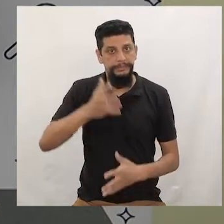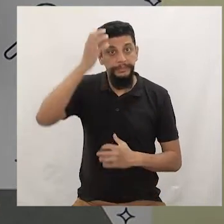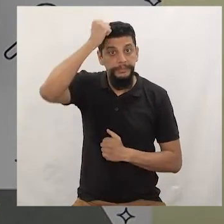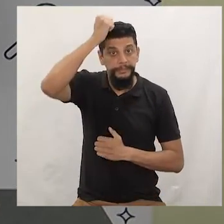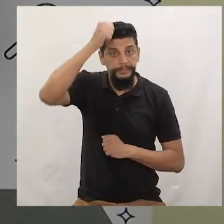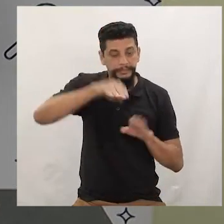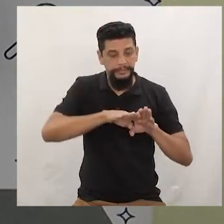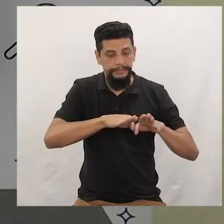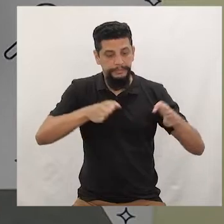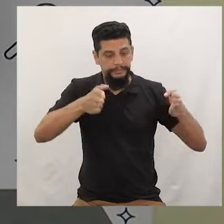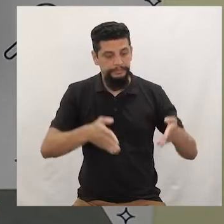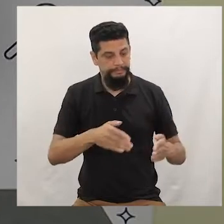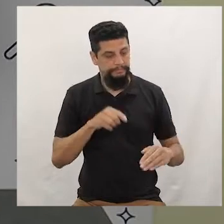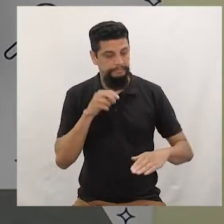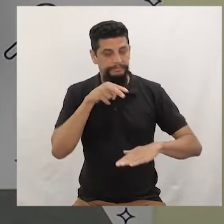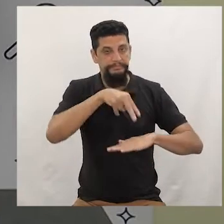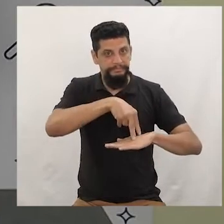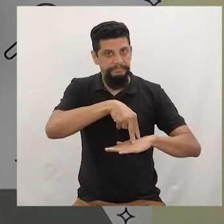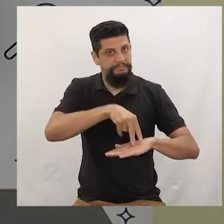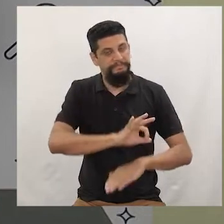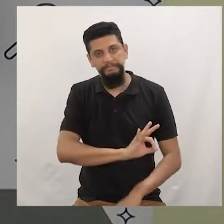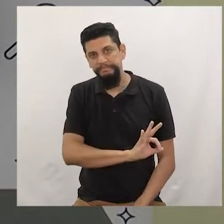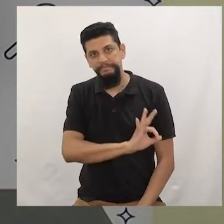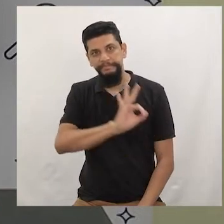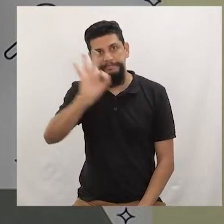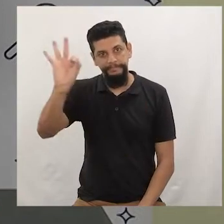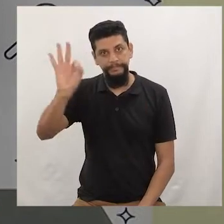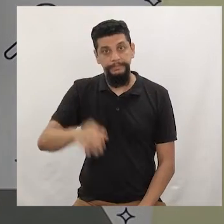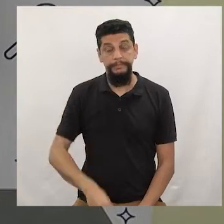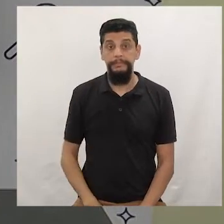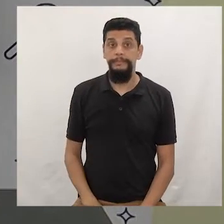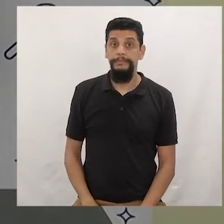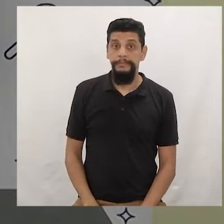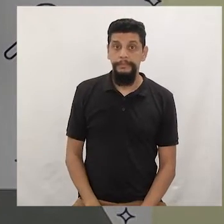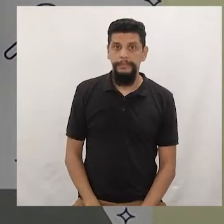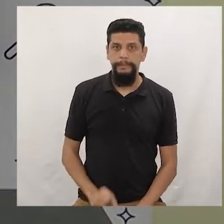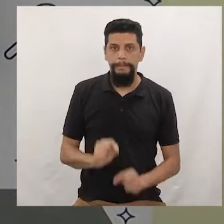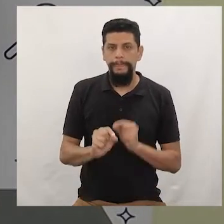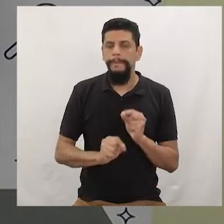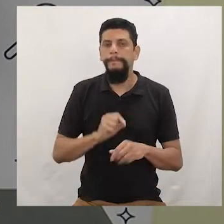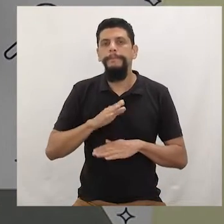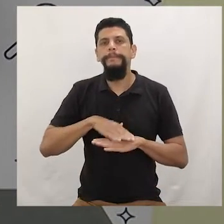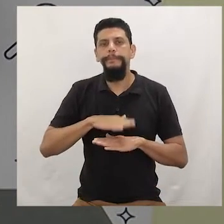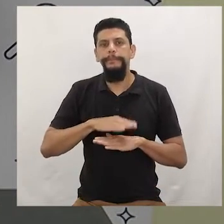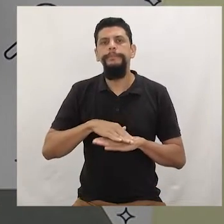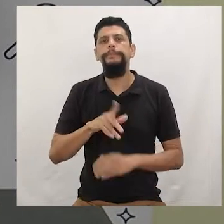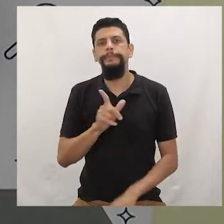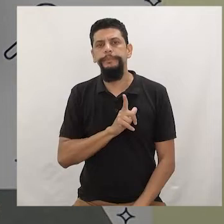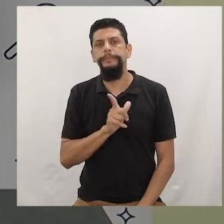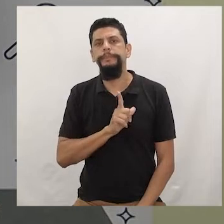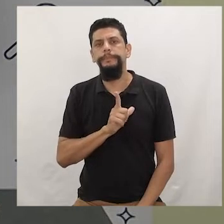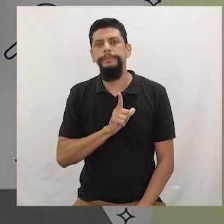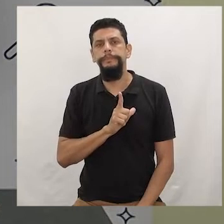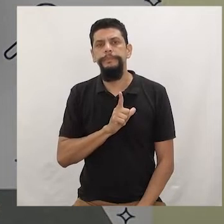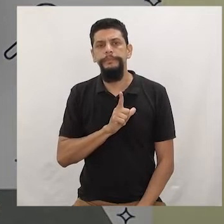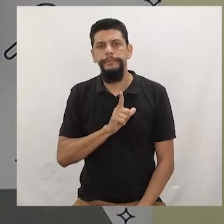aqui para deixar aqui em cima da mesa. Muito bem. E o que mais?